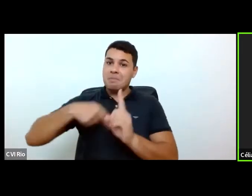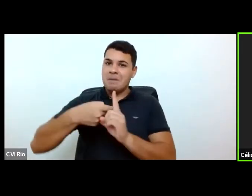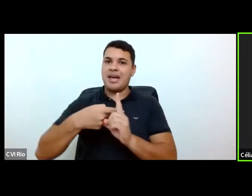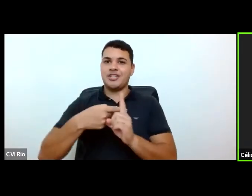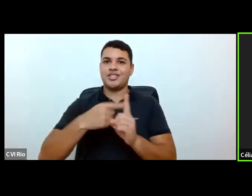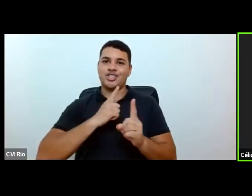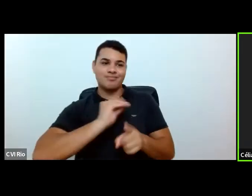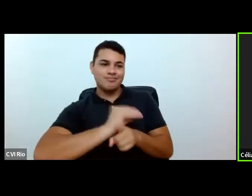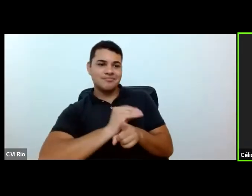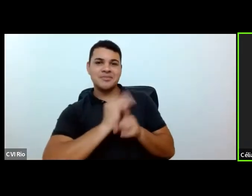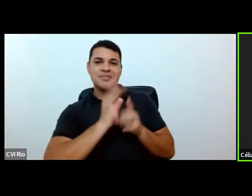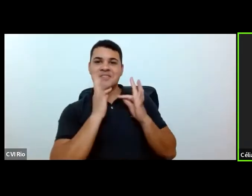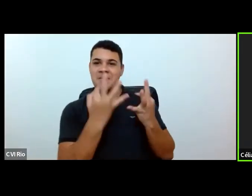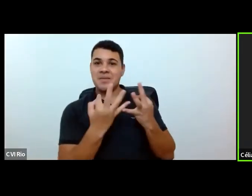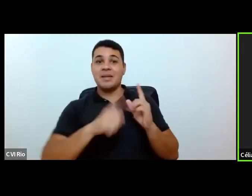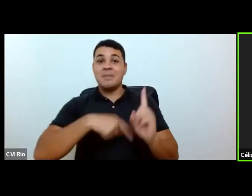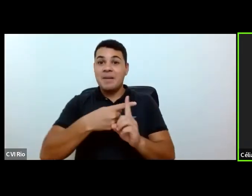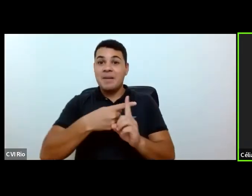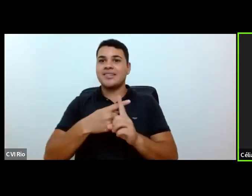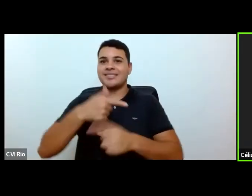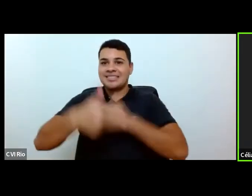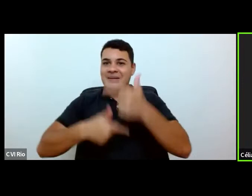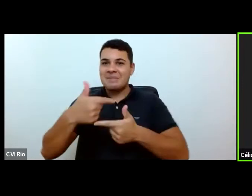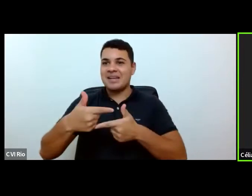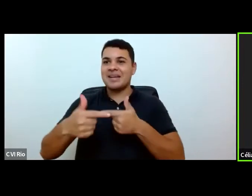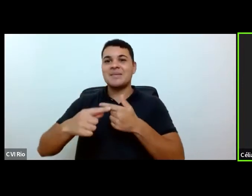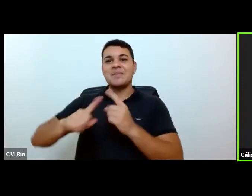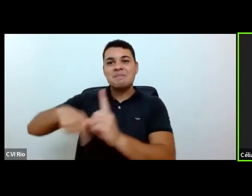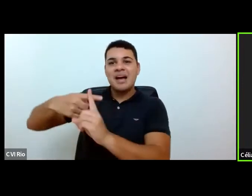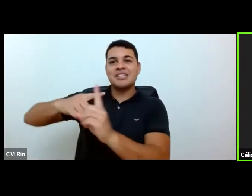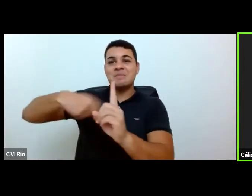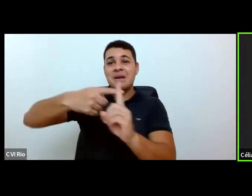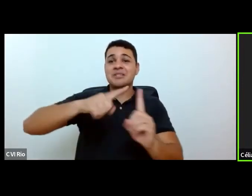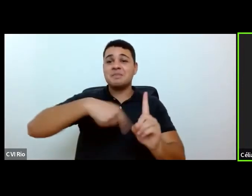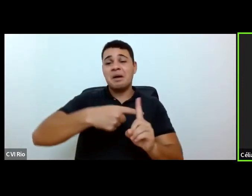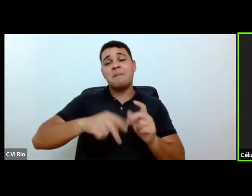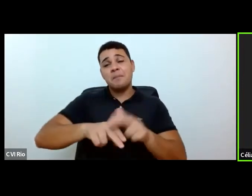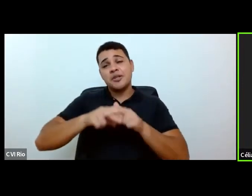As mulheres sempre foi um importante pilar da cultura.